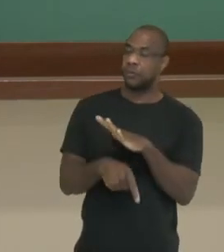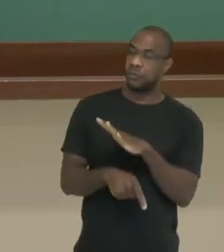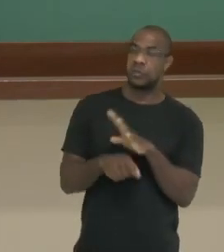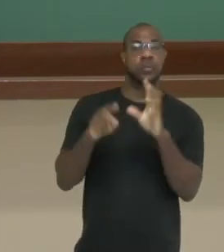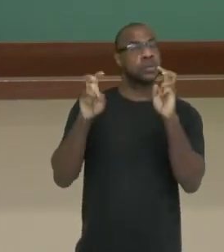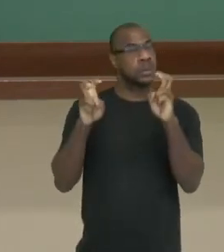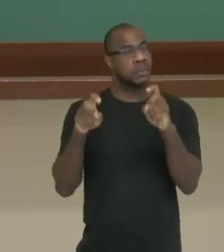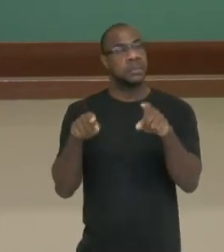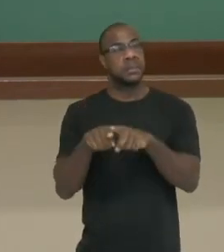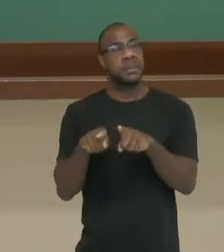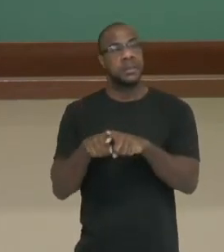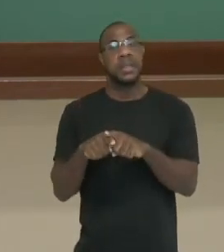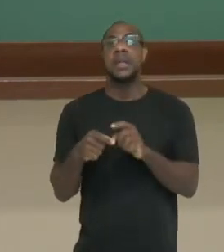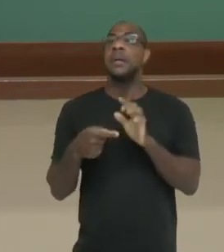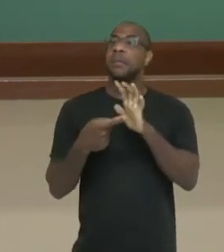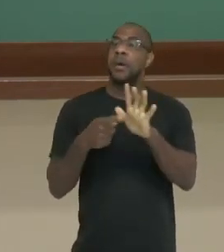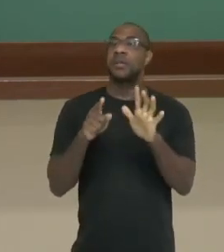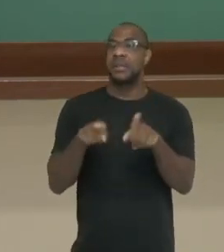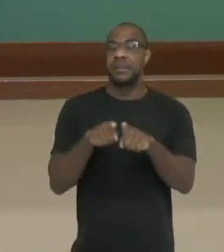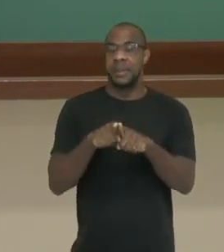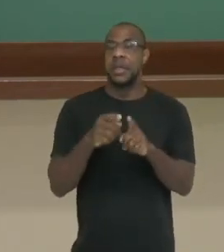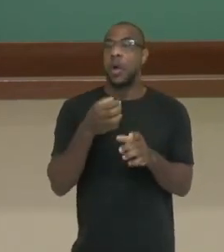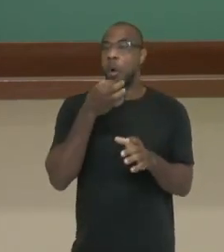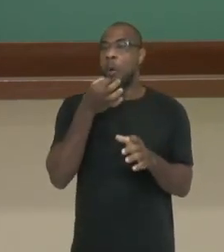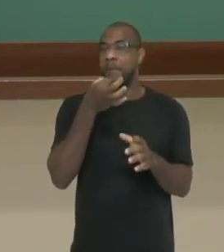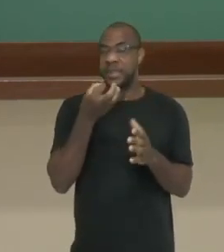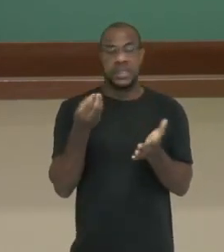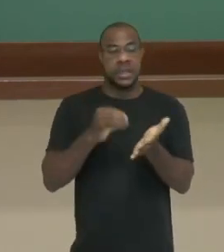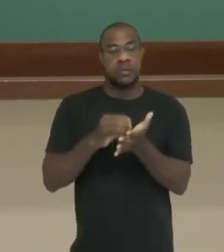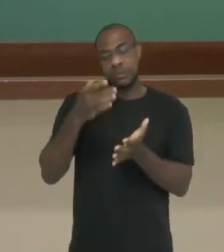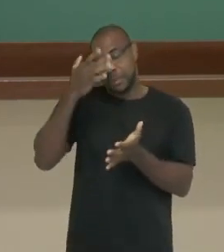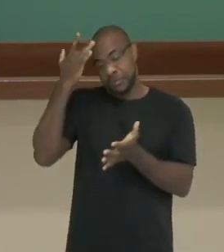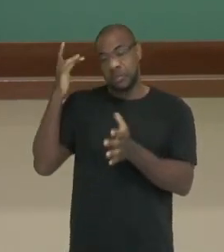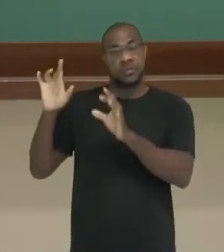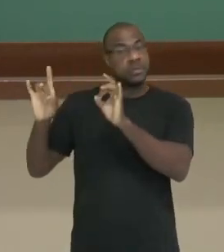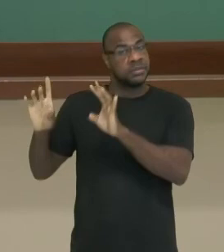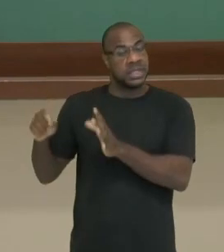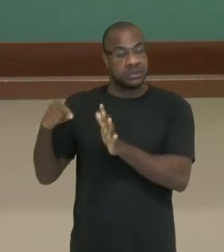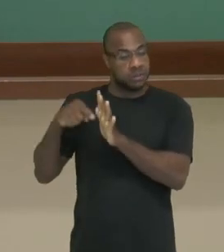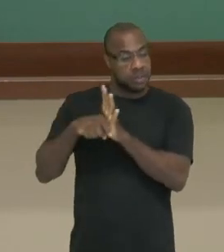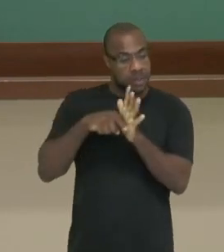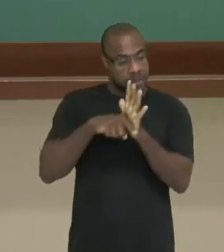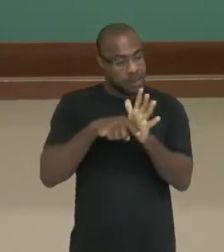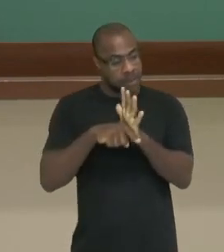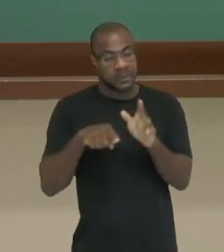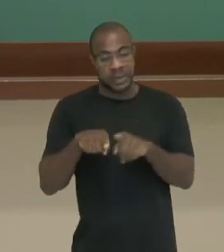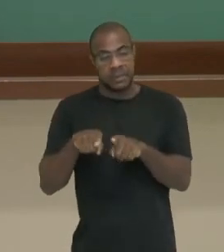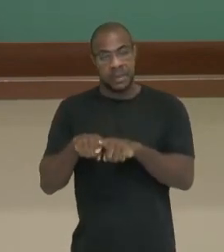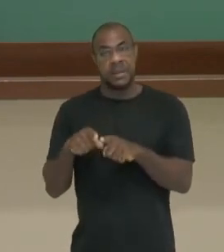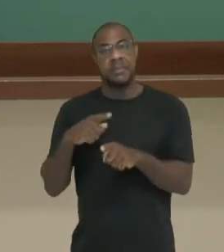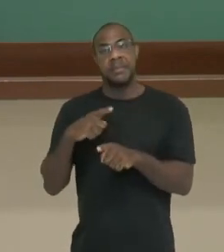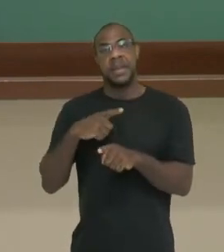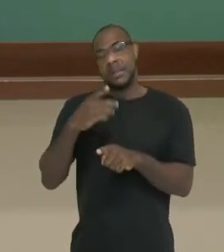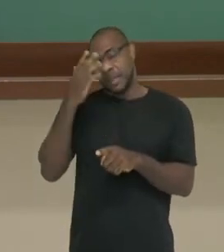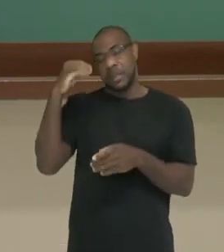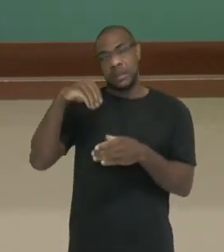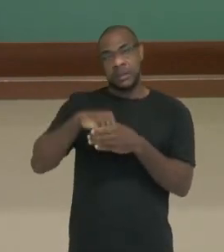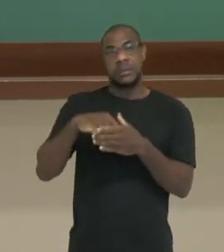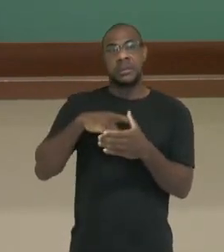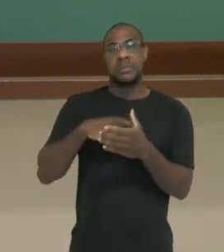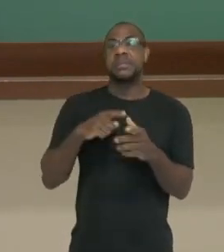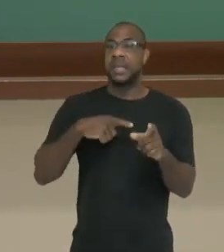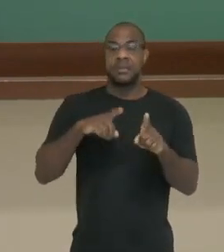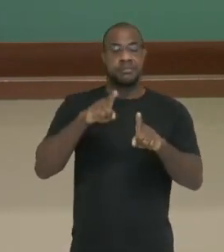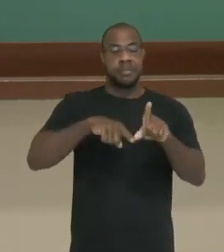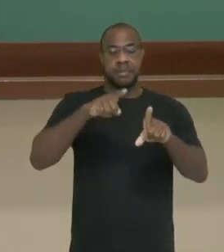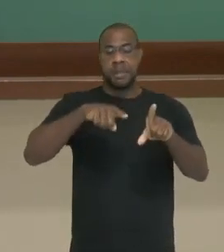assunto, traz a opinião de especialistas no assunto, das pessoas envolvidas, né? É possível você ter a presença de gráficos,